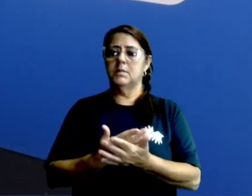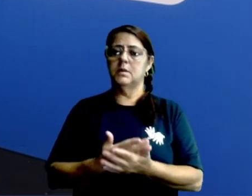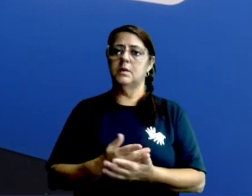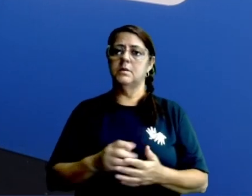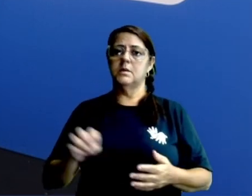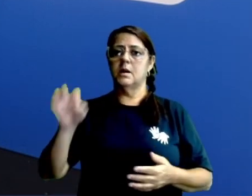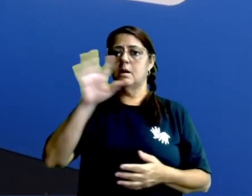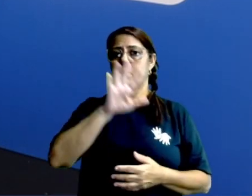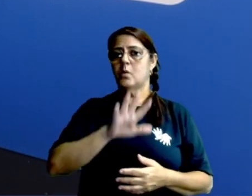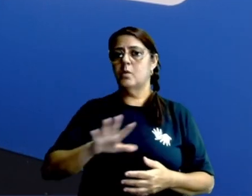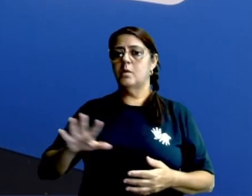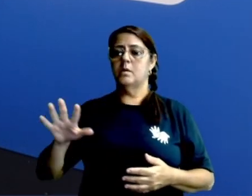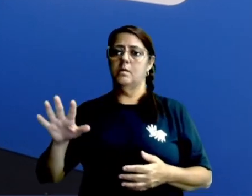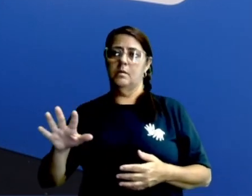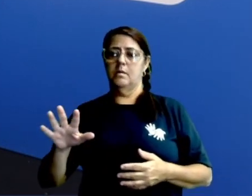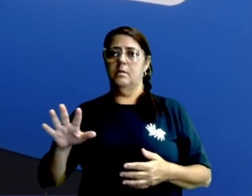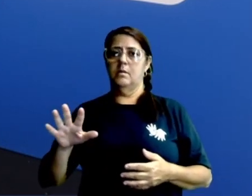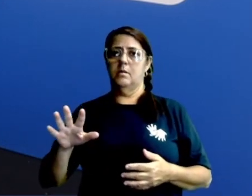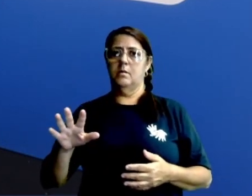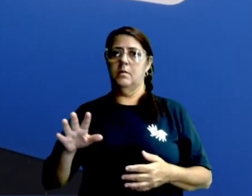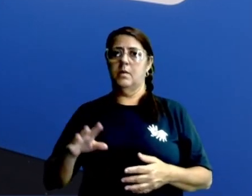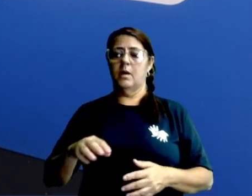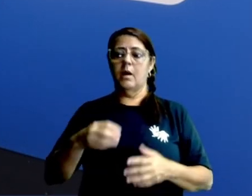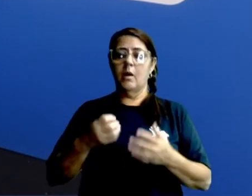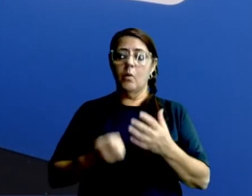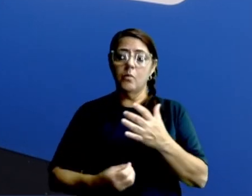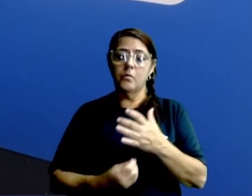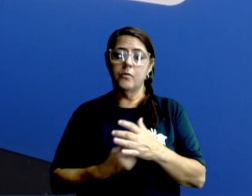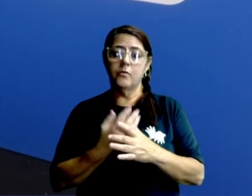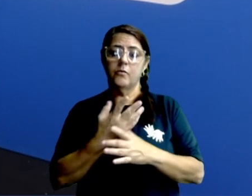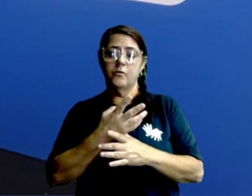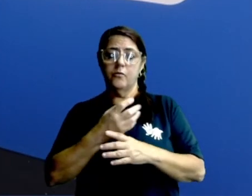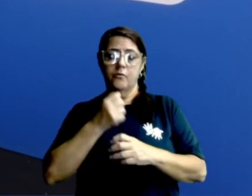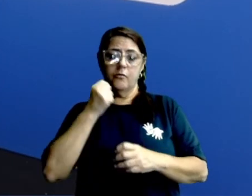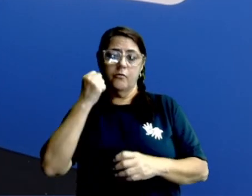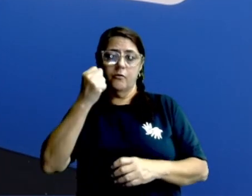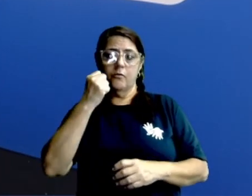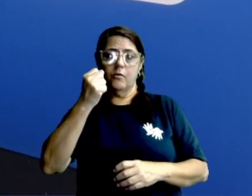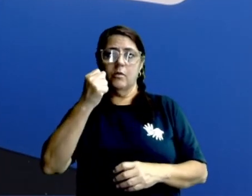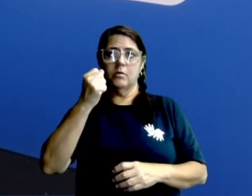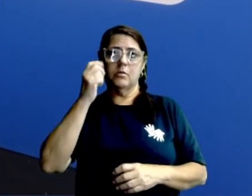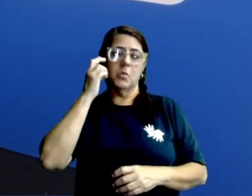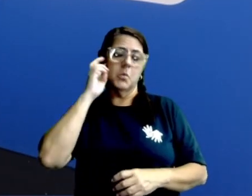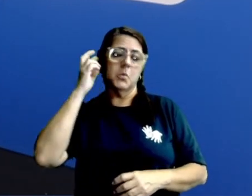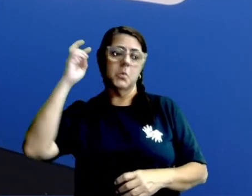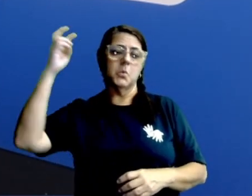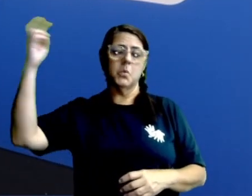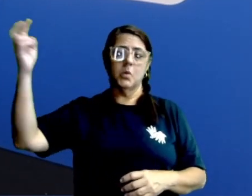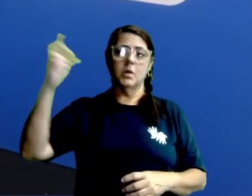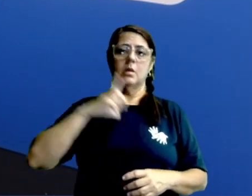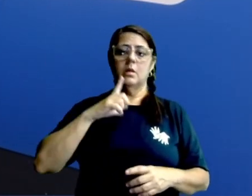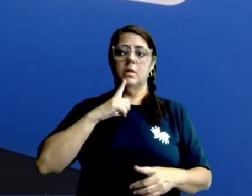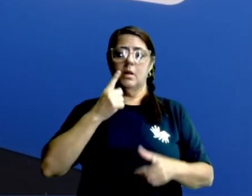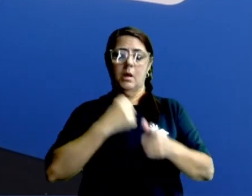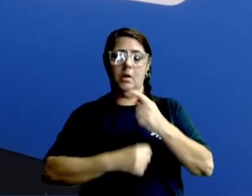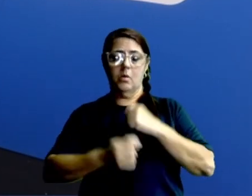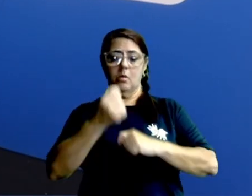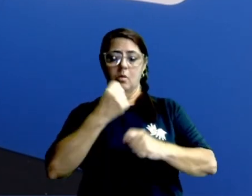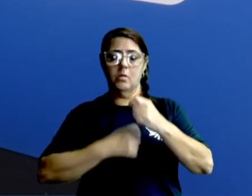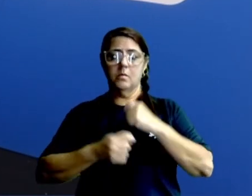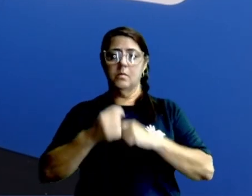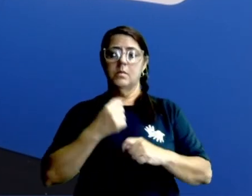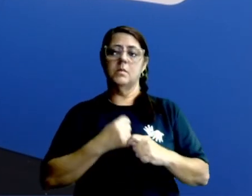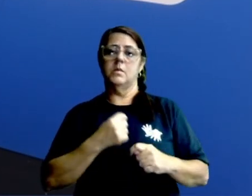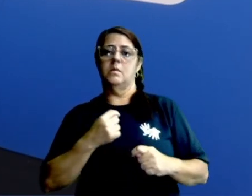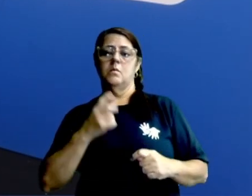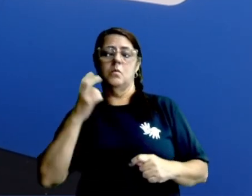a Europa, ela é um berço, né, cultural muito forte, ela tem uma economia também muito